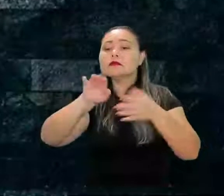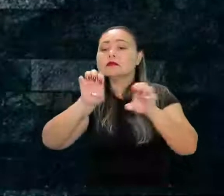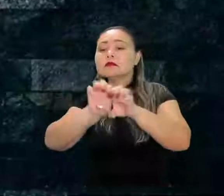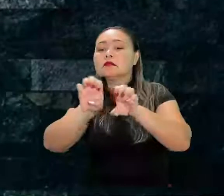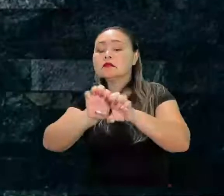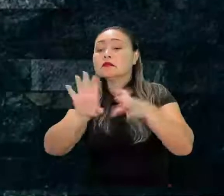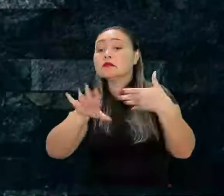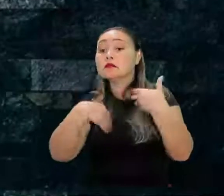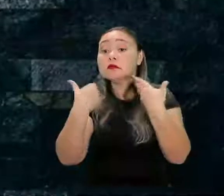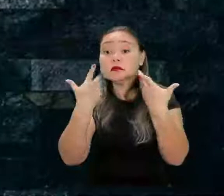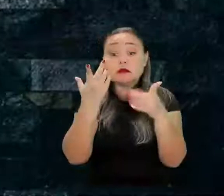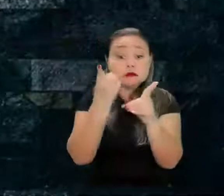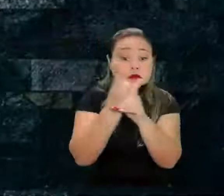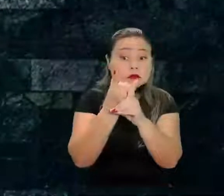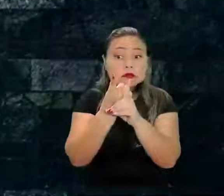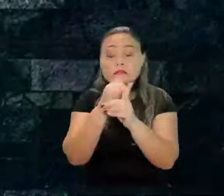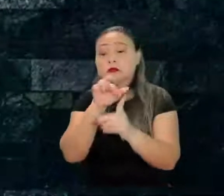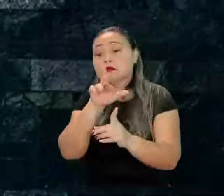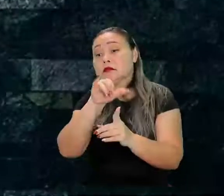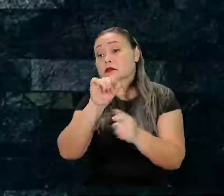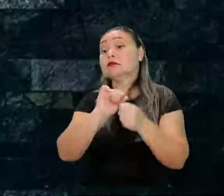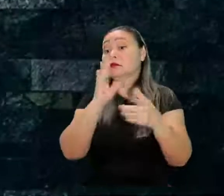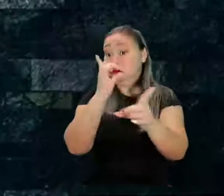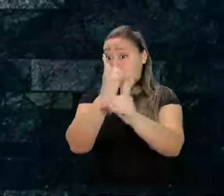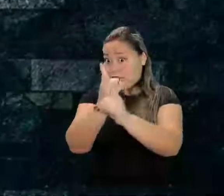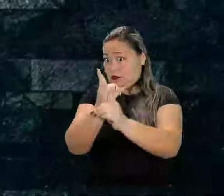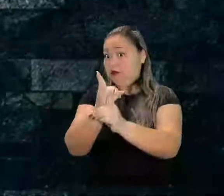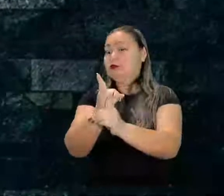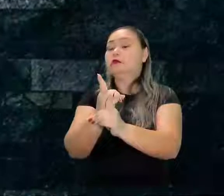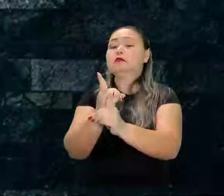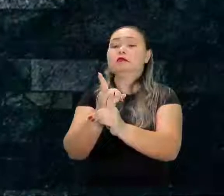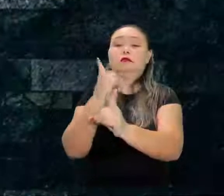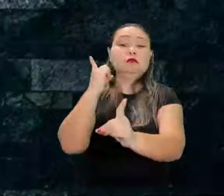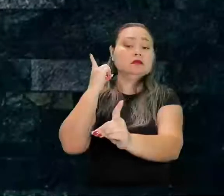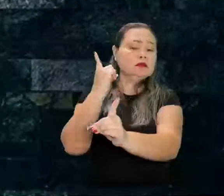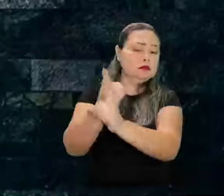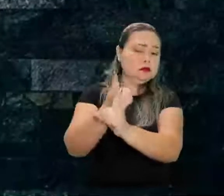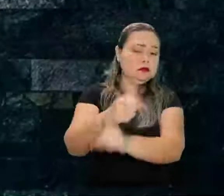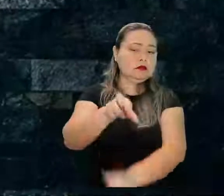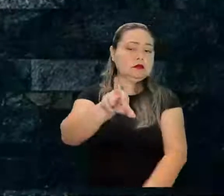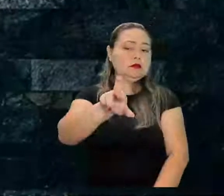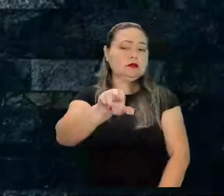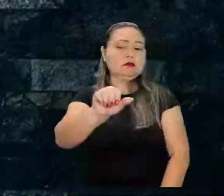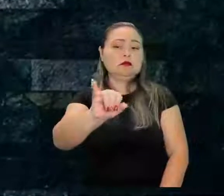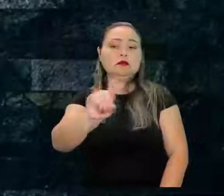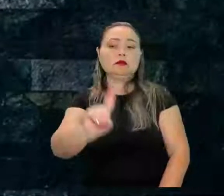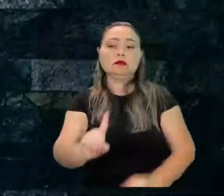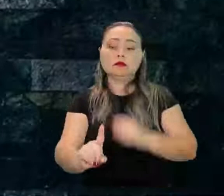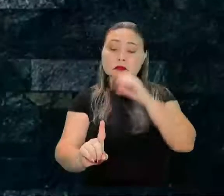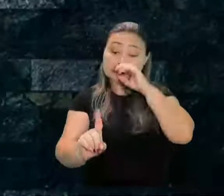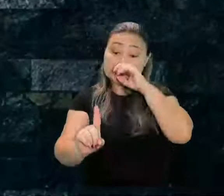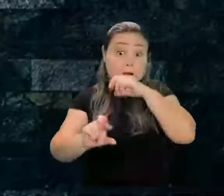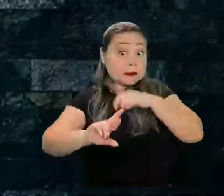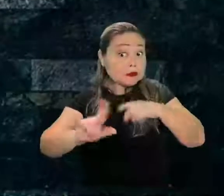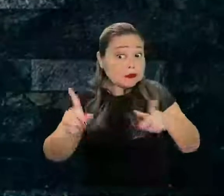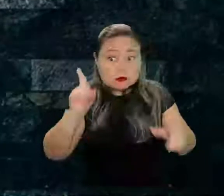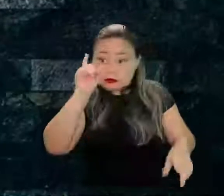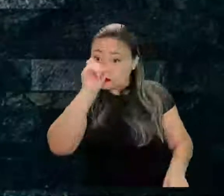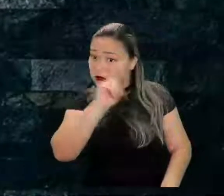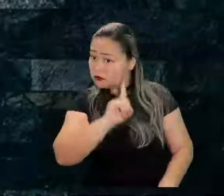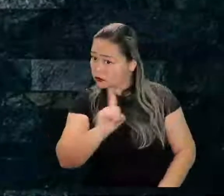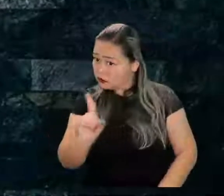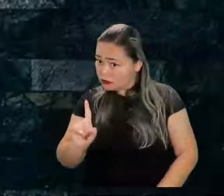quê? Tentou achar algumas raízes. Tentou, não achou, né? Achou. Encontrou algumas raízes, né? E não foi difícil. Vocês viram